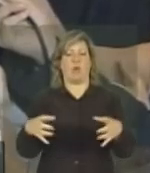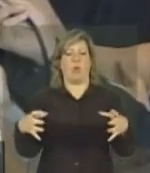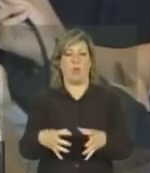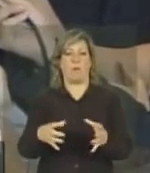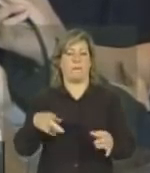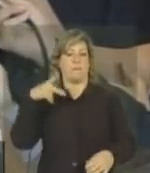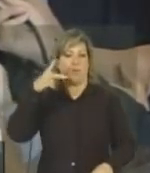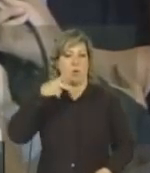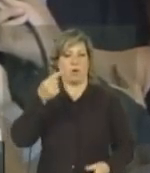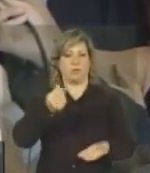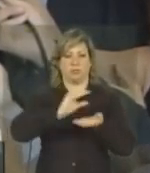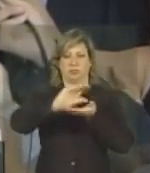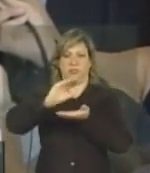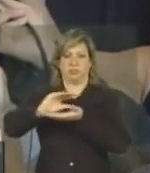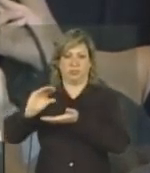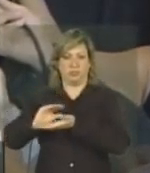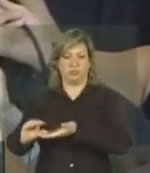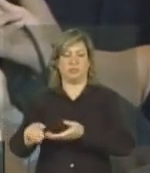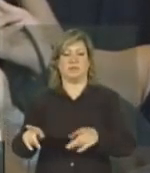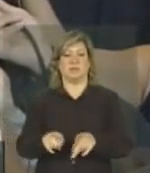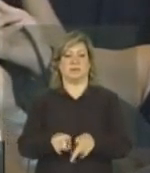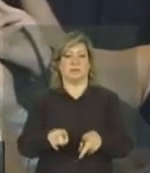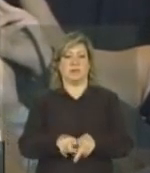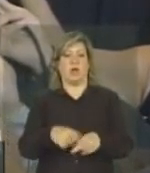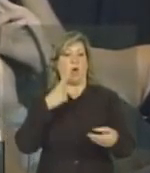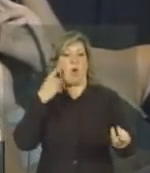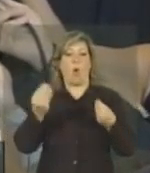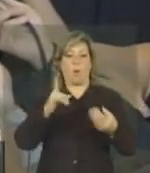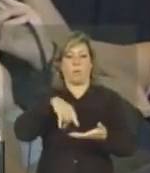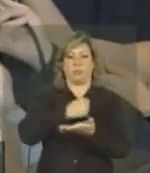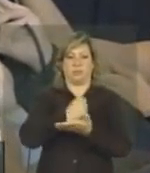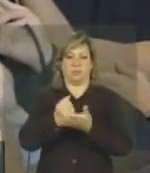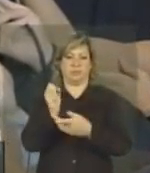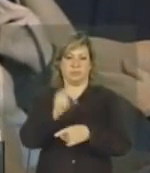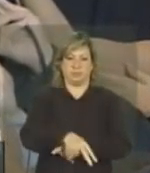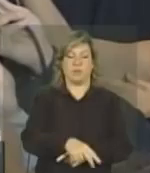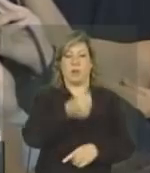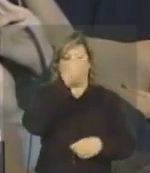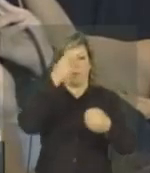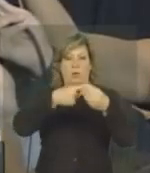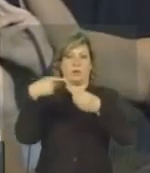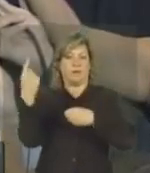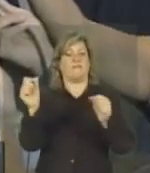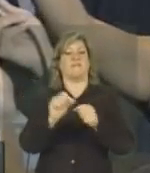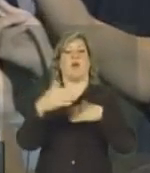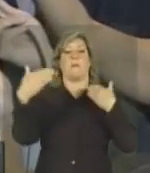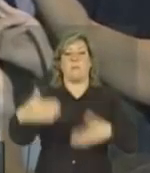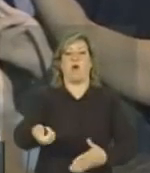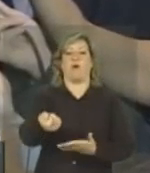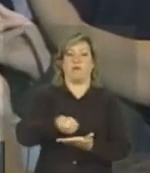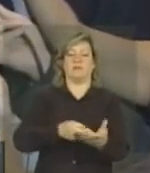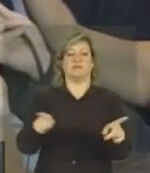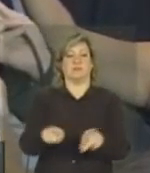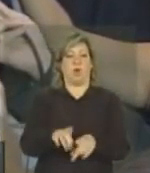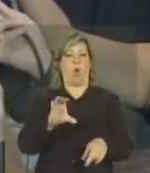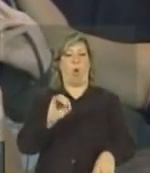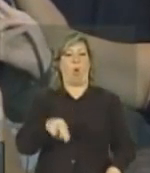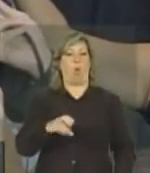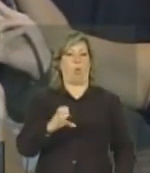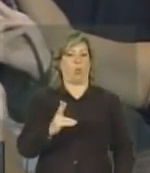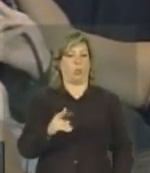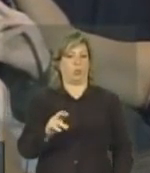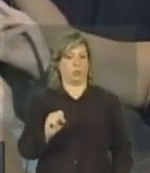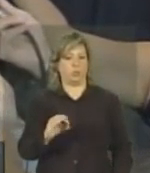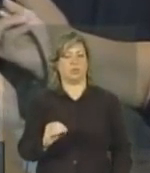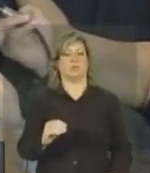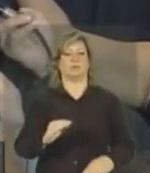políticas, financia o repasse, tem modalidade de contratação. Os municípios já têm feito concursos, já têm feito parcerias para